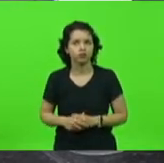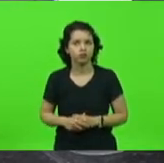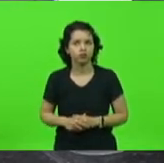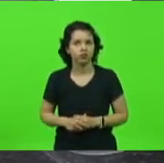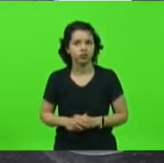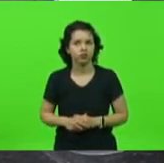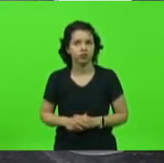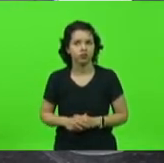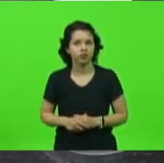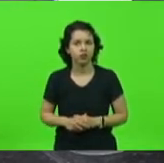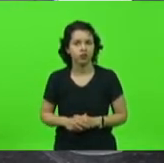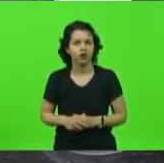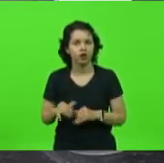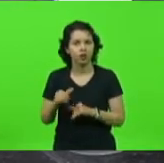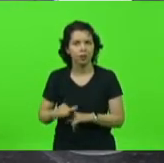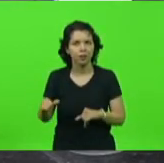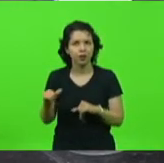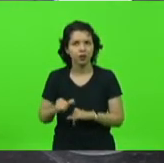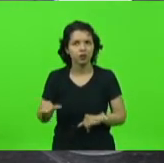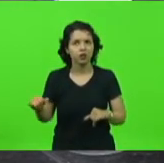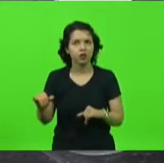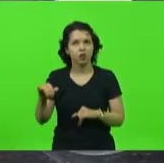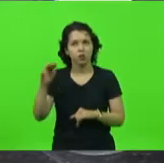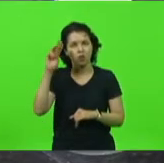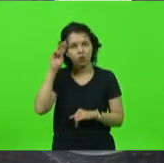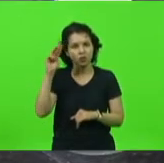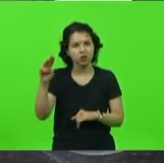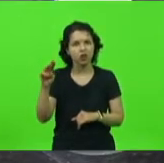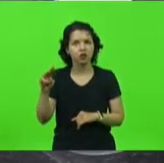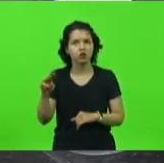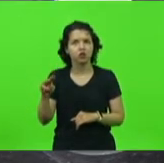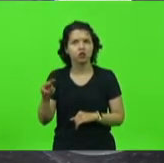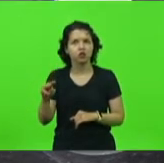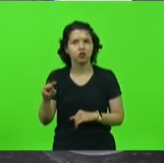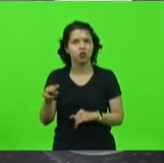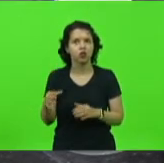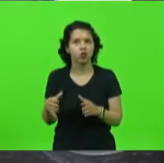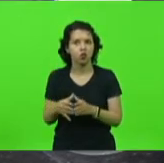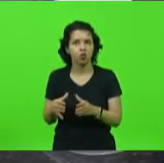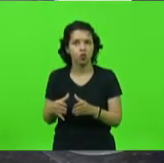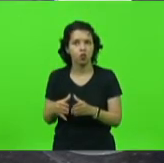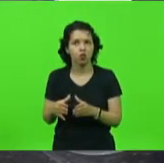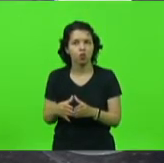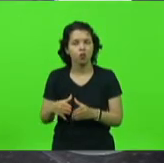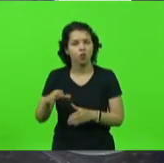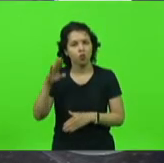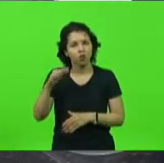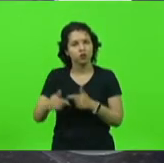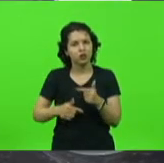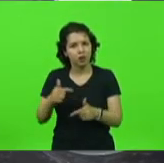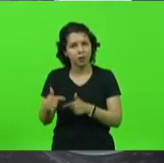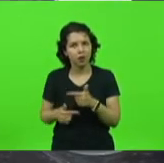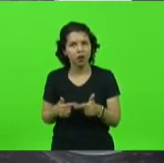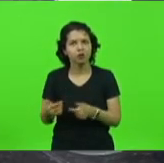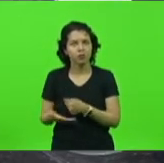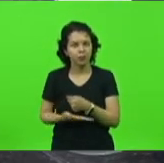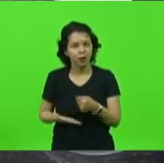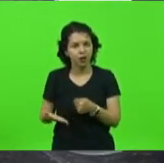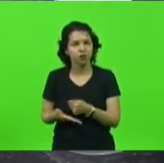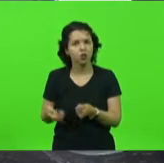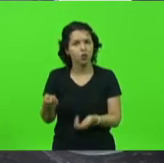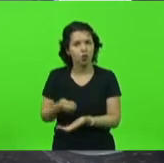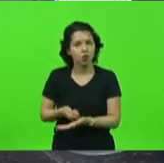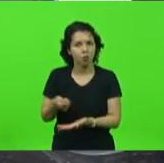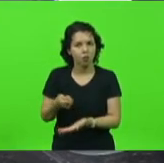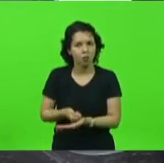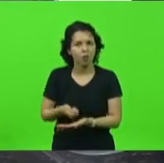desde a campanha do Coronel Moisés, né, e ele tem um quadro de oficiais que trabalham para isso, é claro, e eles têm uma base aqui que eles estão cobrando isso